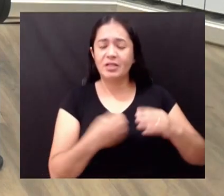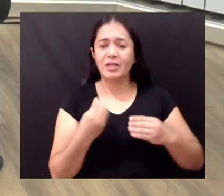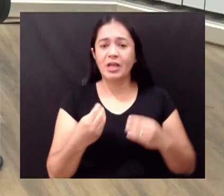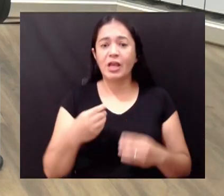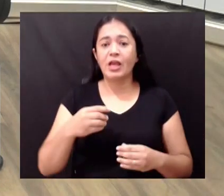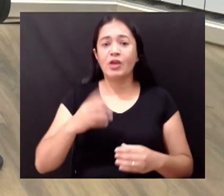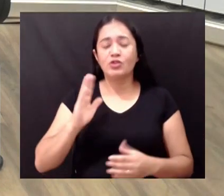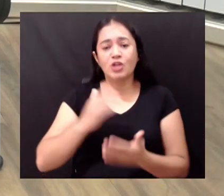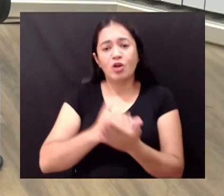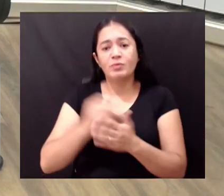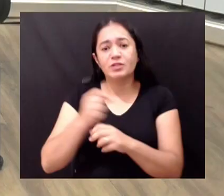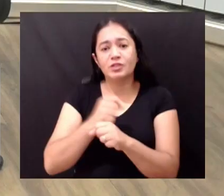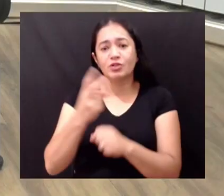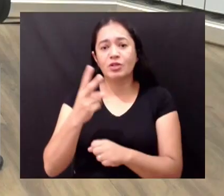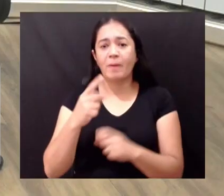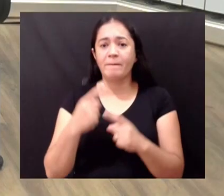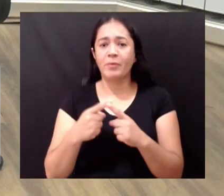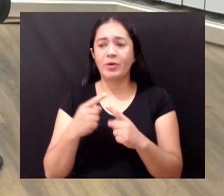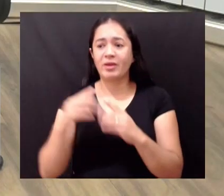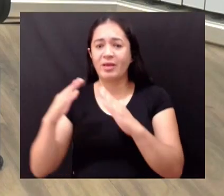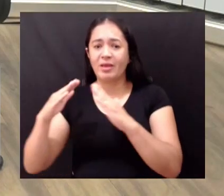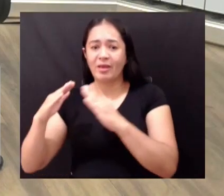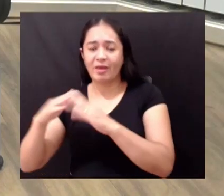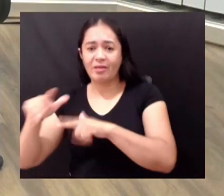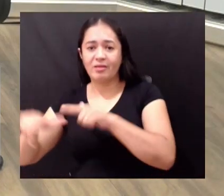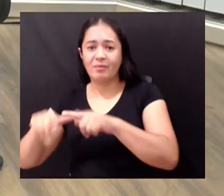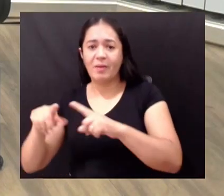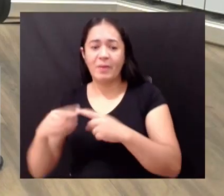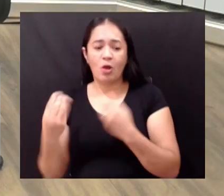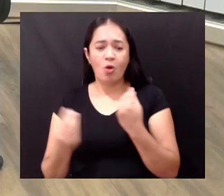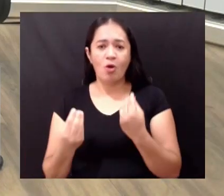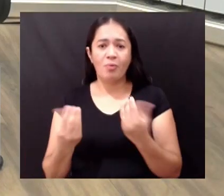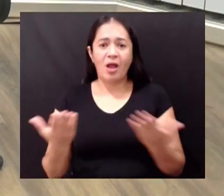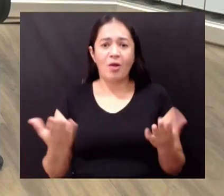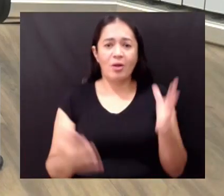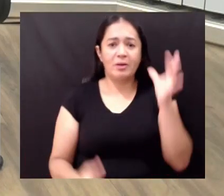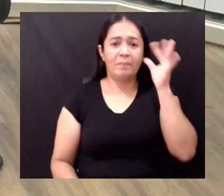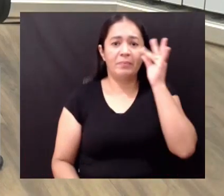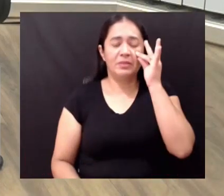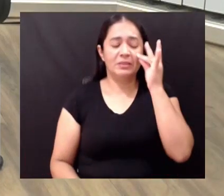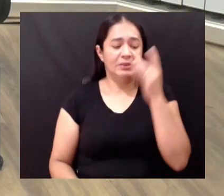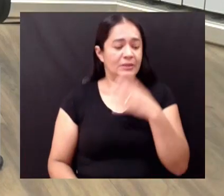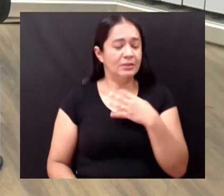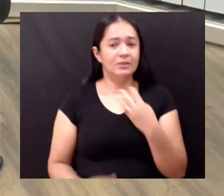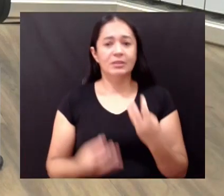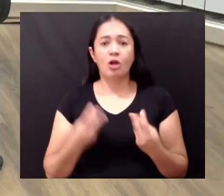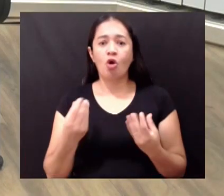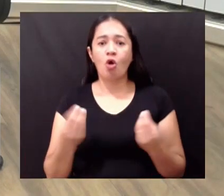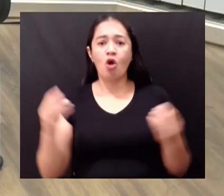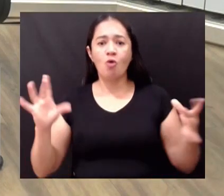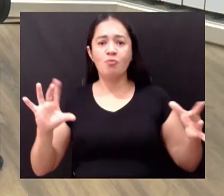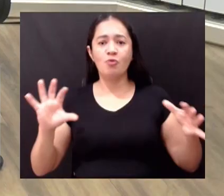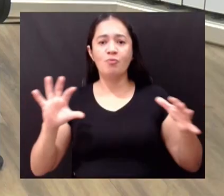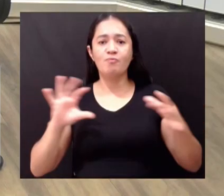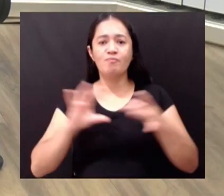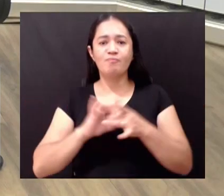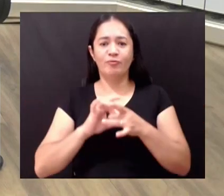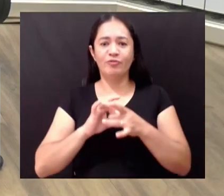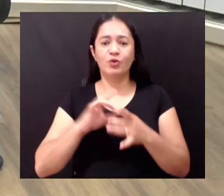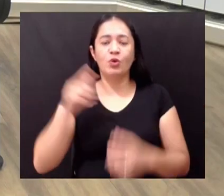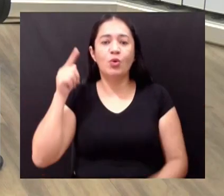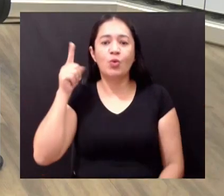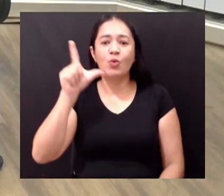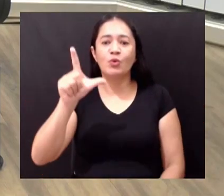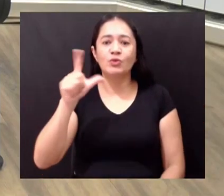estava presencialmente. Então, como que pode criar esse vínculo sem que cause